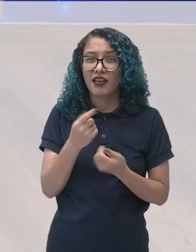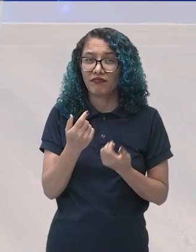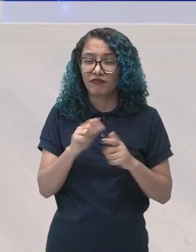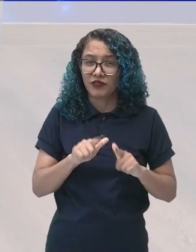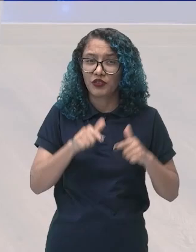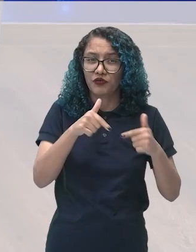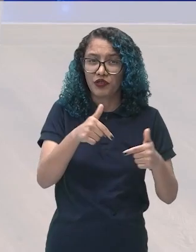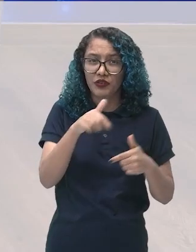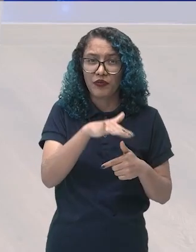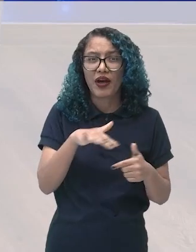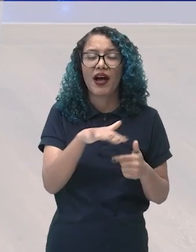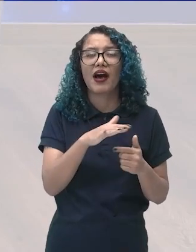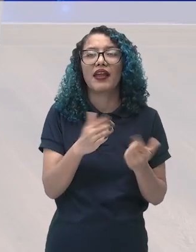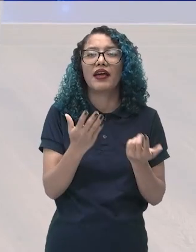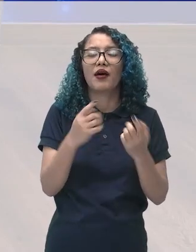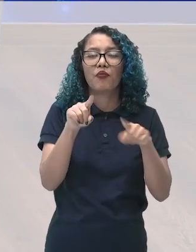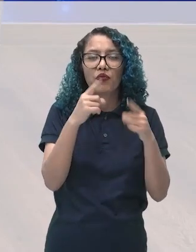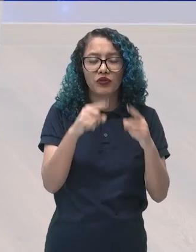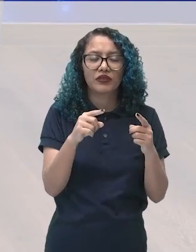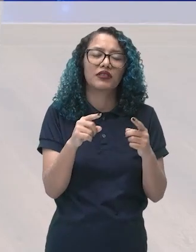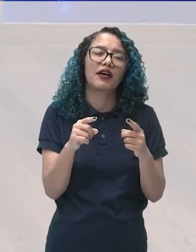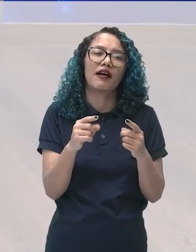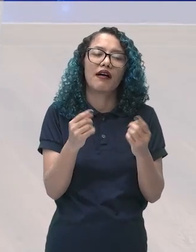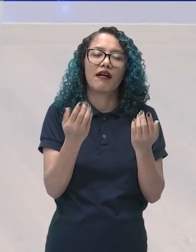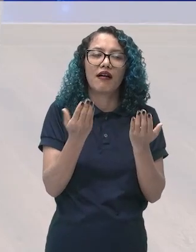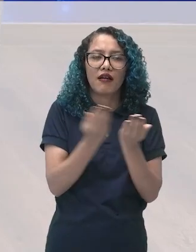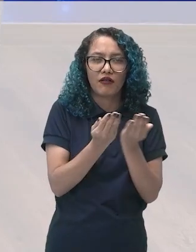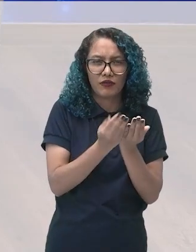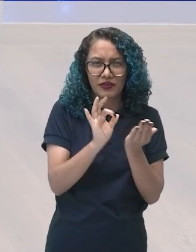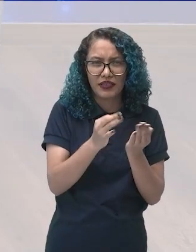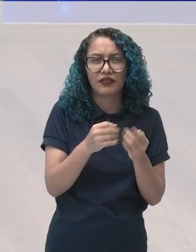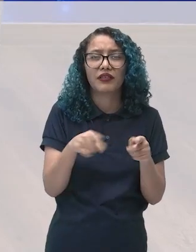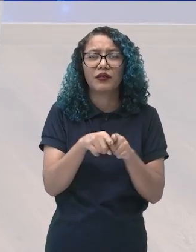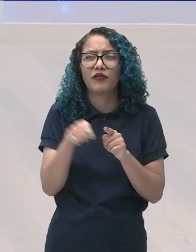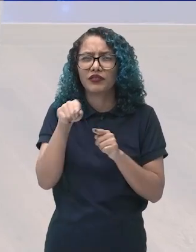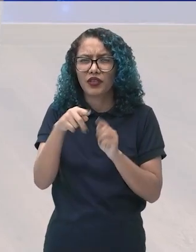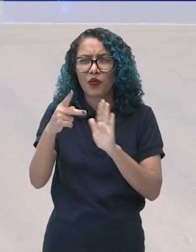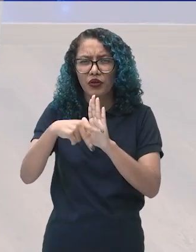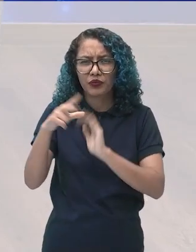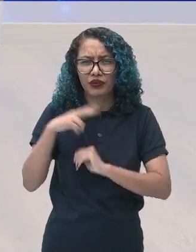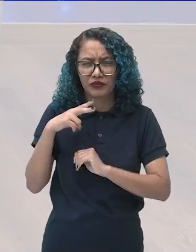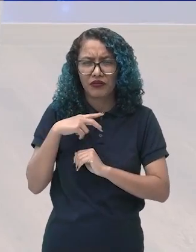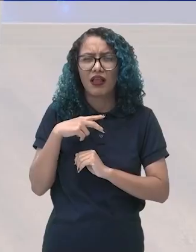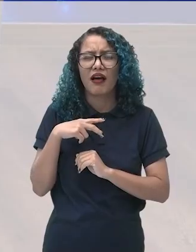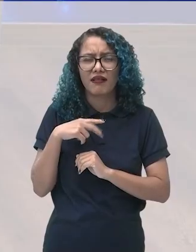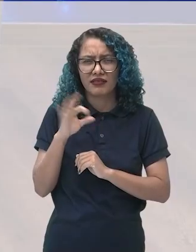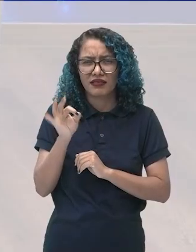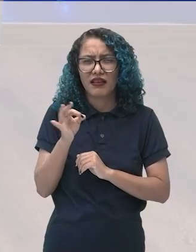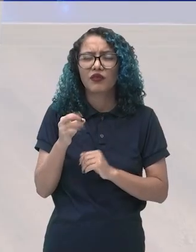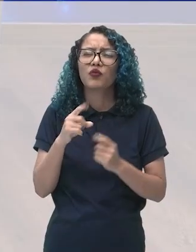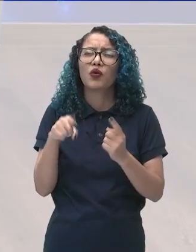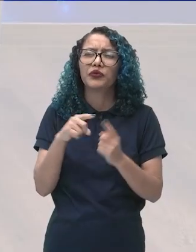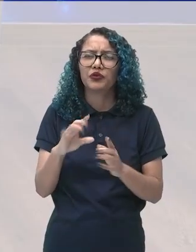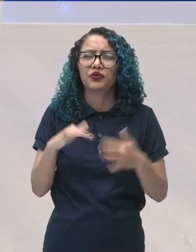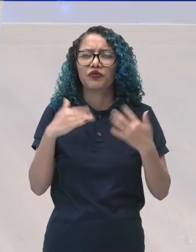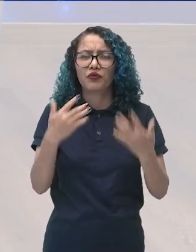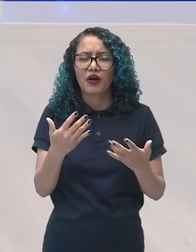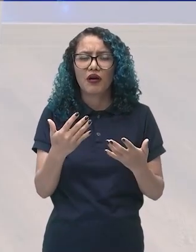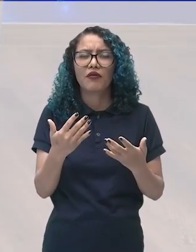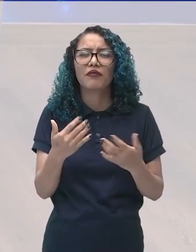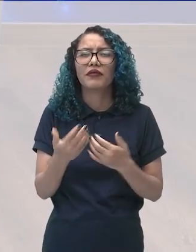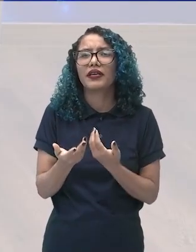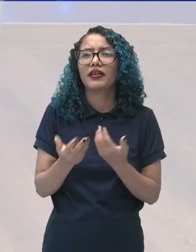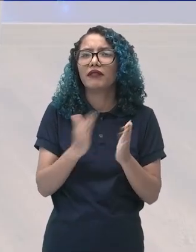você também tem um projeto seu, que é chamado Sua Canção. Qual é o objetivo deste projeto e como é que ele se